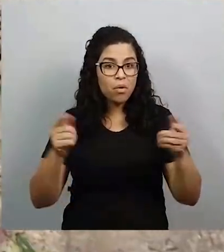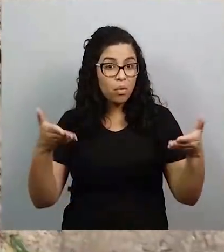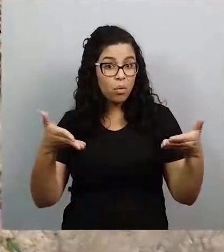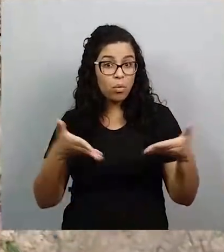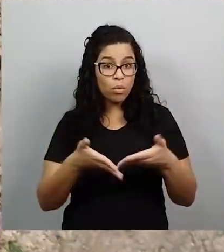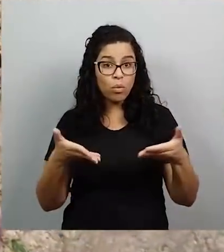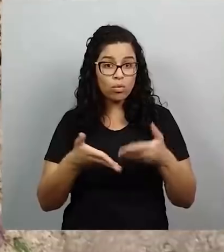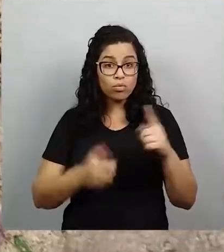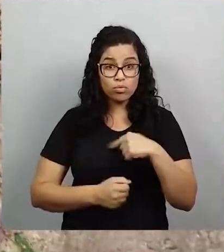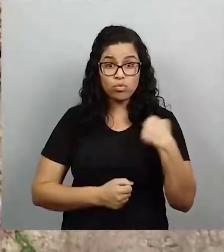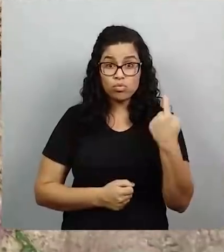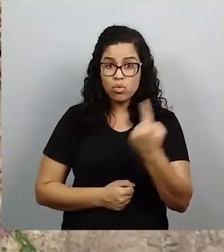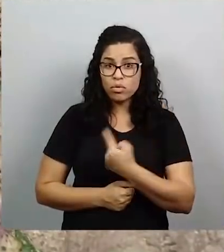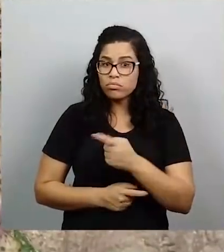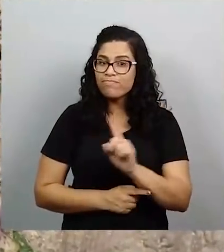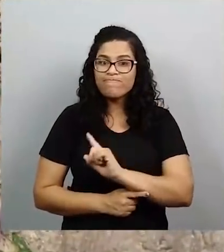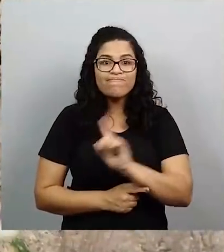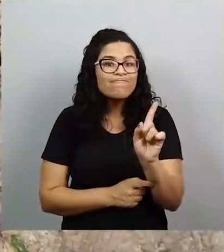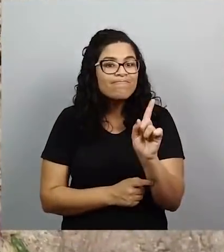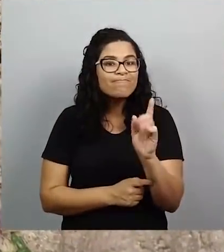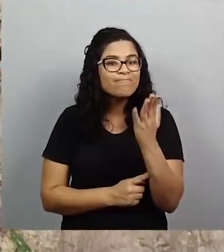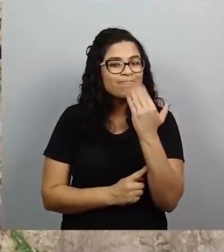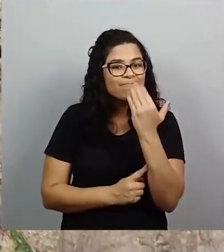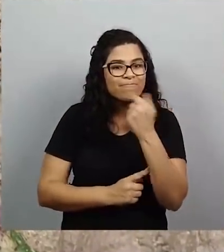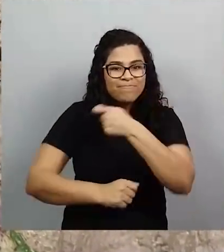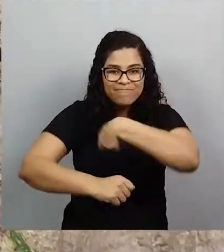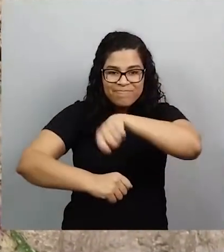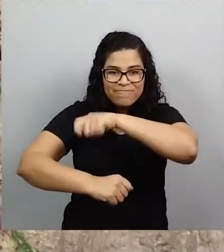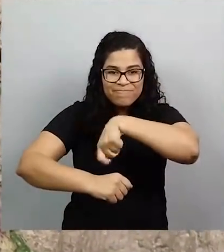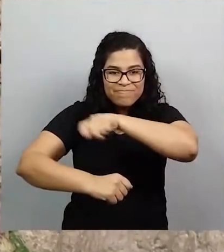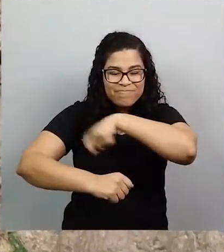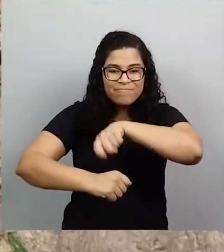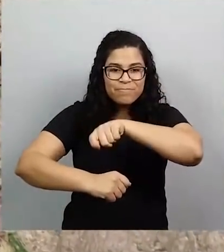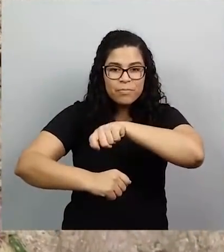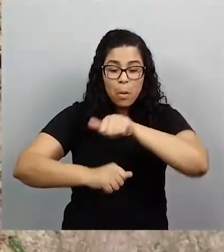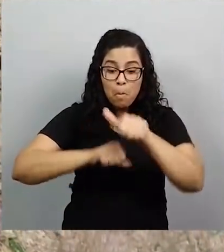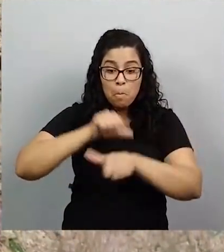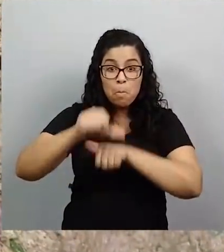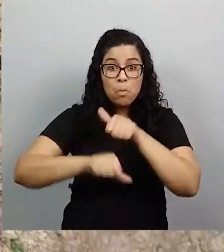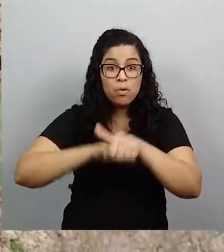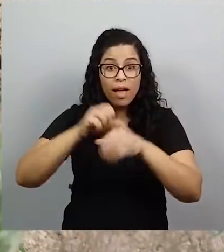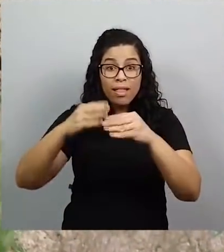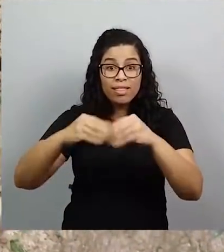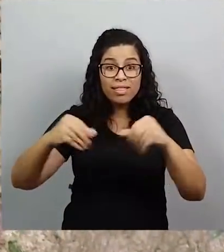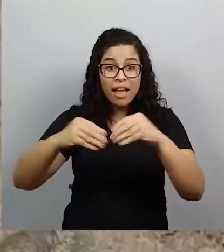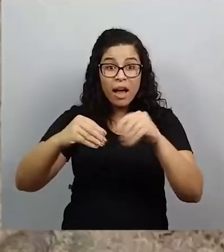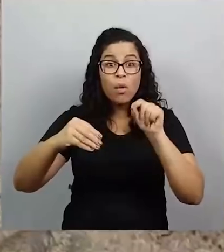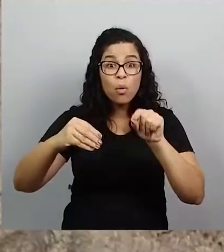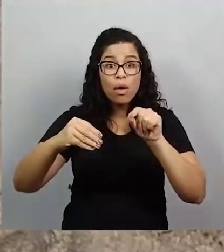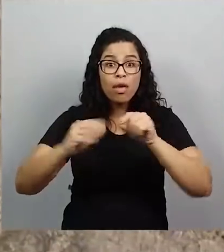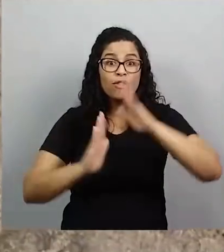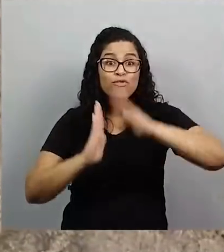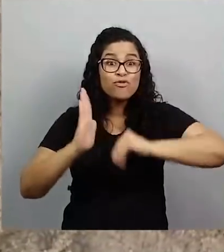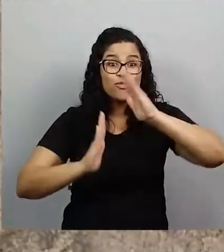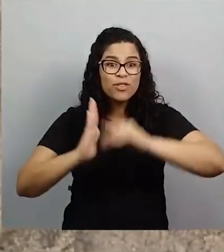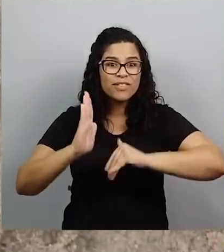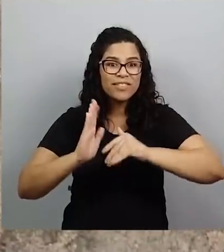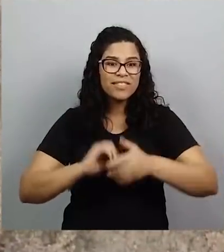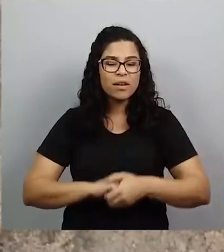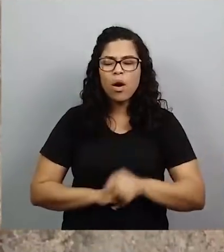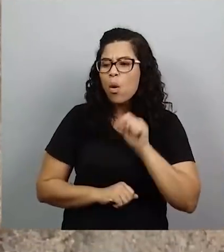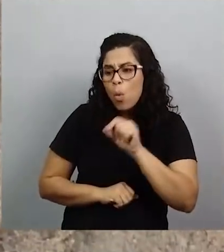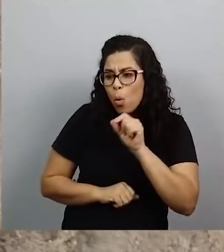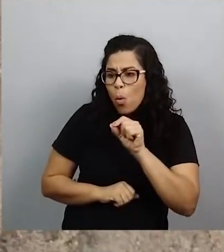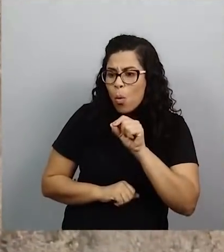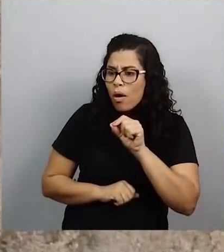Mas hoje nós não vamos fazer comidinha de terra. Nós vamos transformar a terra em tinta! Que isso? É